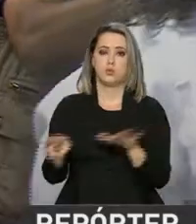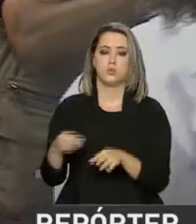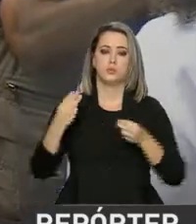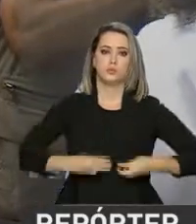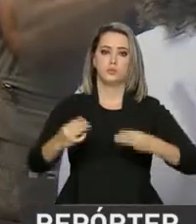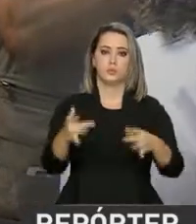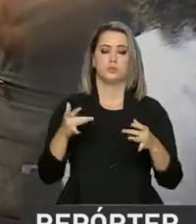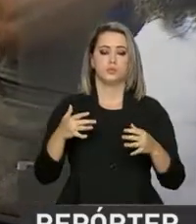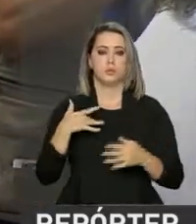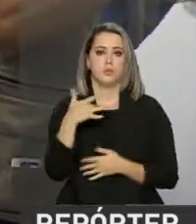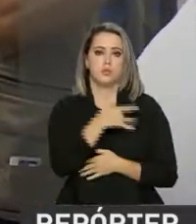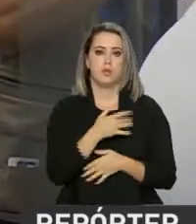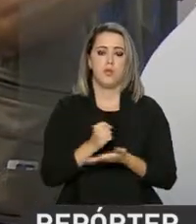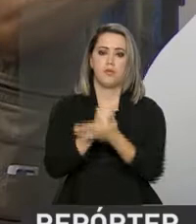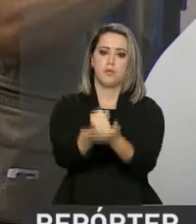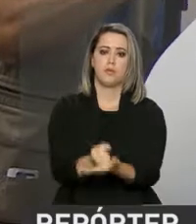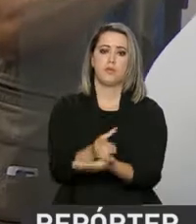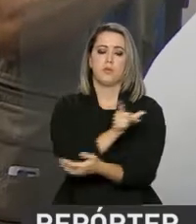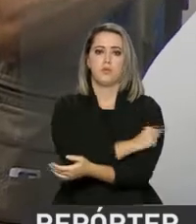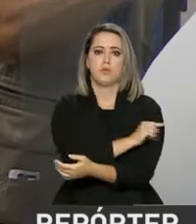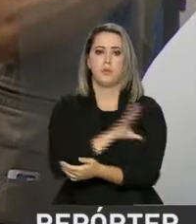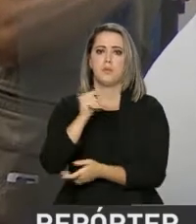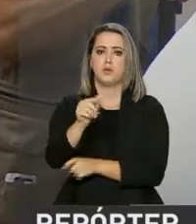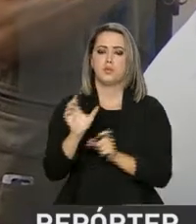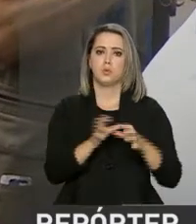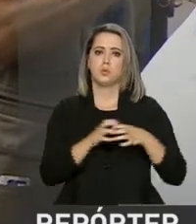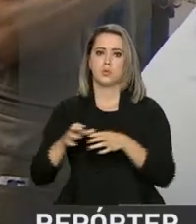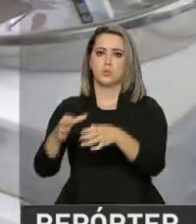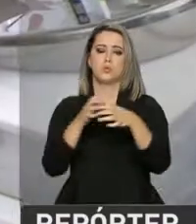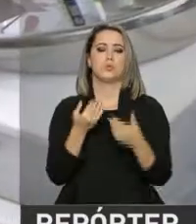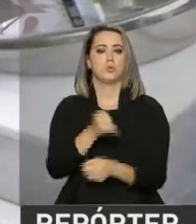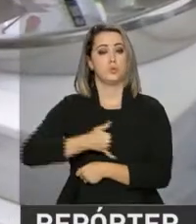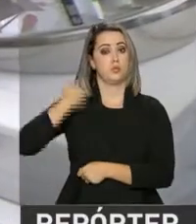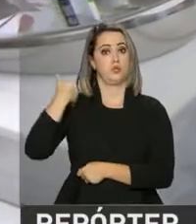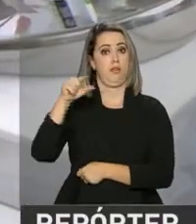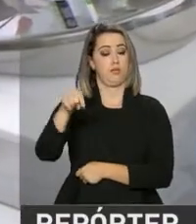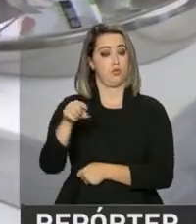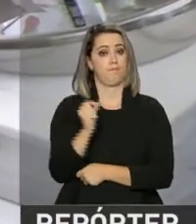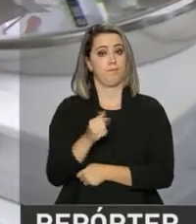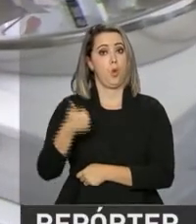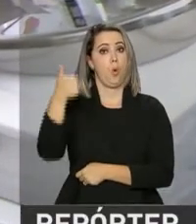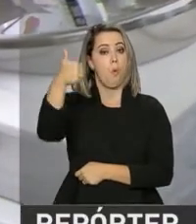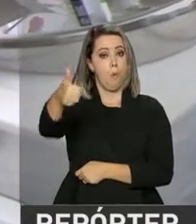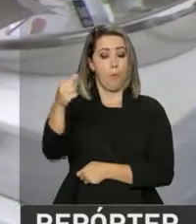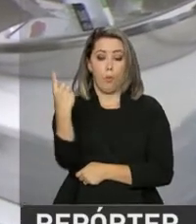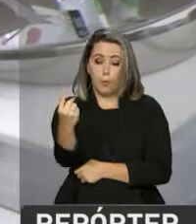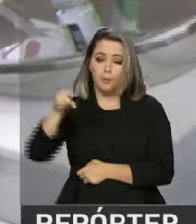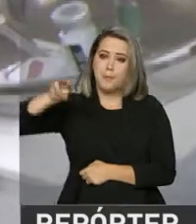da saúde disponibilizou a vacina para todas as faixas etárias 1 milhão e 800 mil pessoas